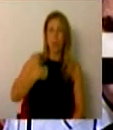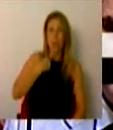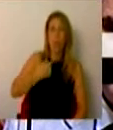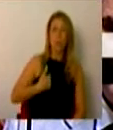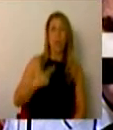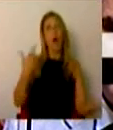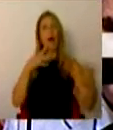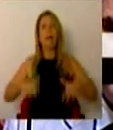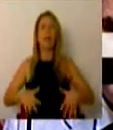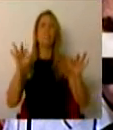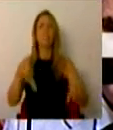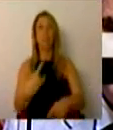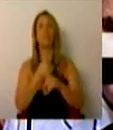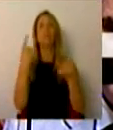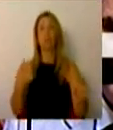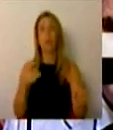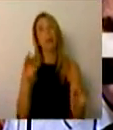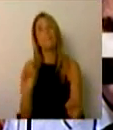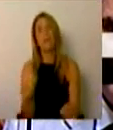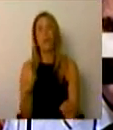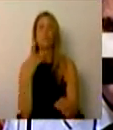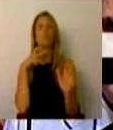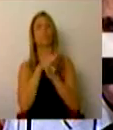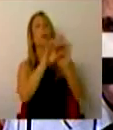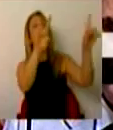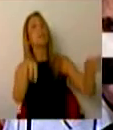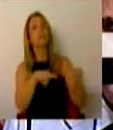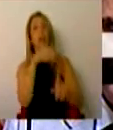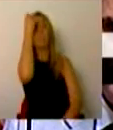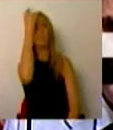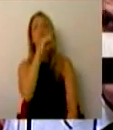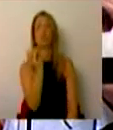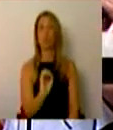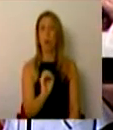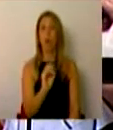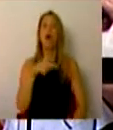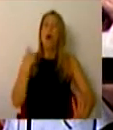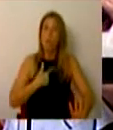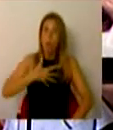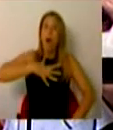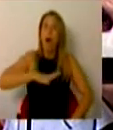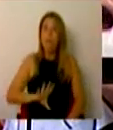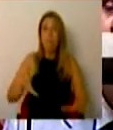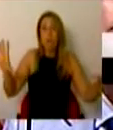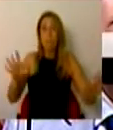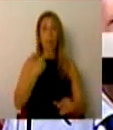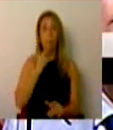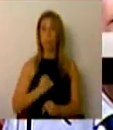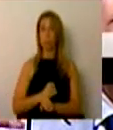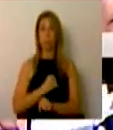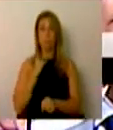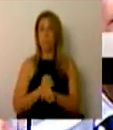meninos não tenham professores nas salas. Nós queremos que os meninos tenham professores nas salas, mas nós não podemos fazer isso em circunstância